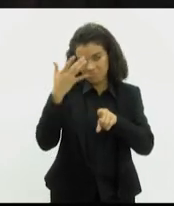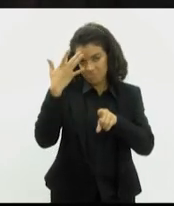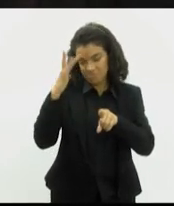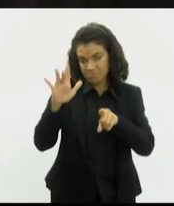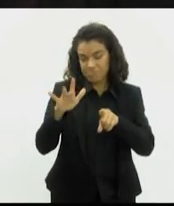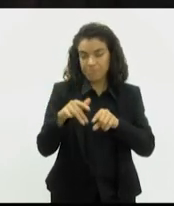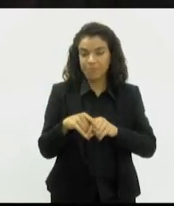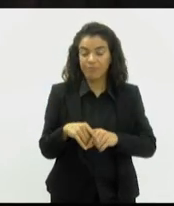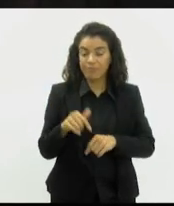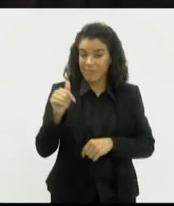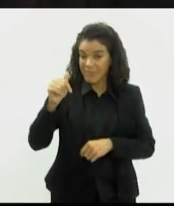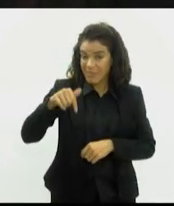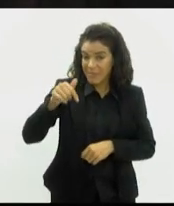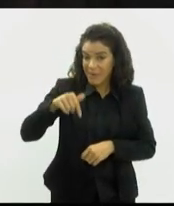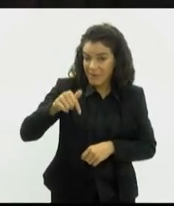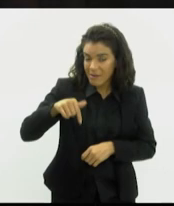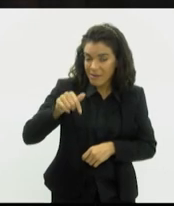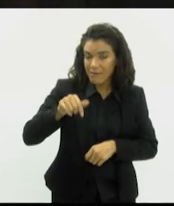Aqui nesse plenário,